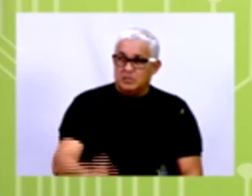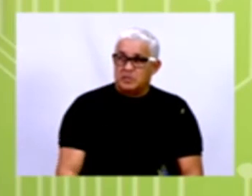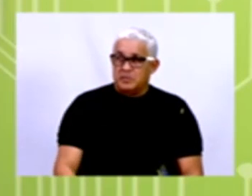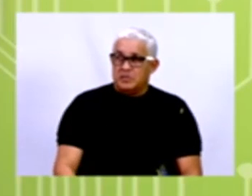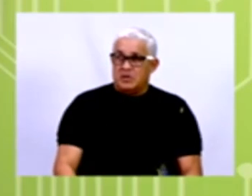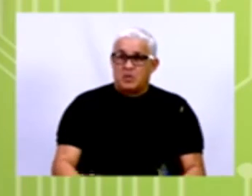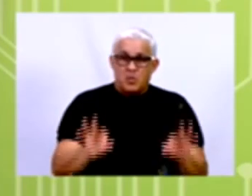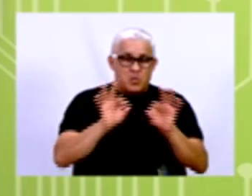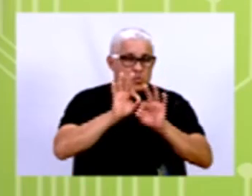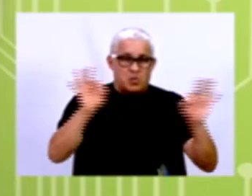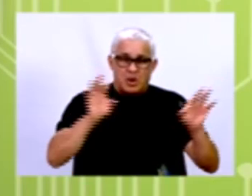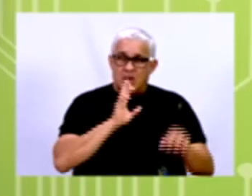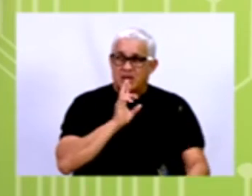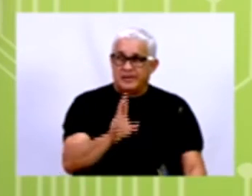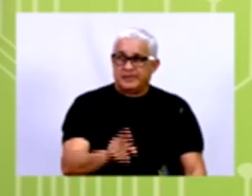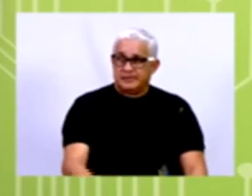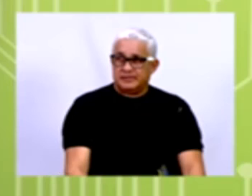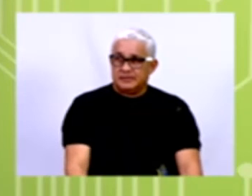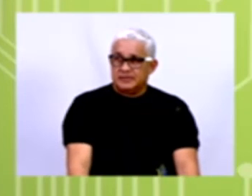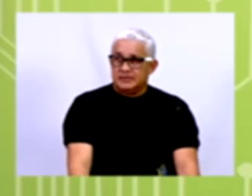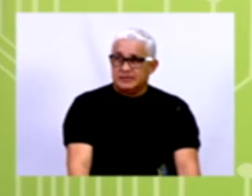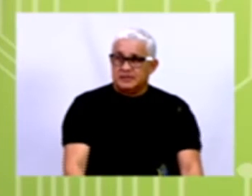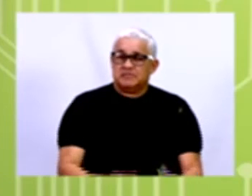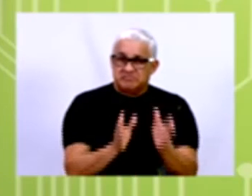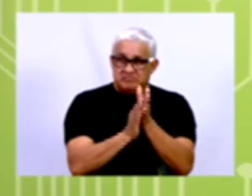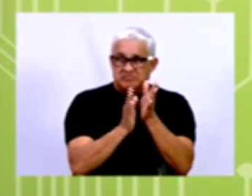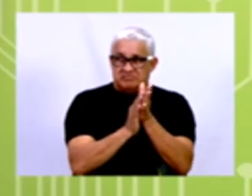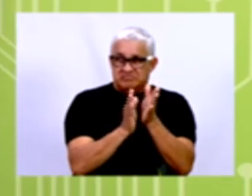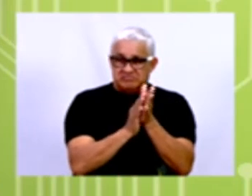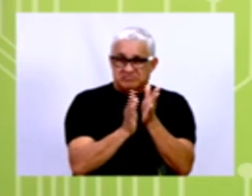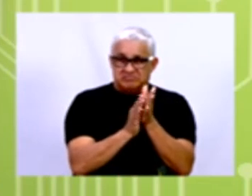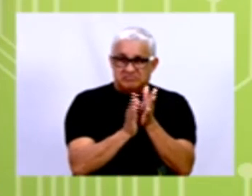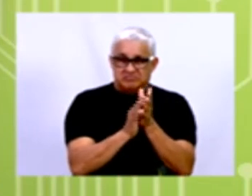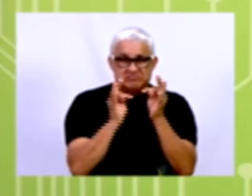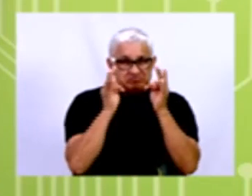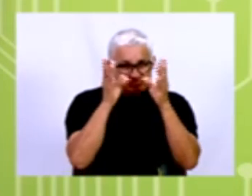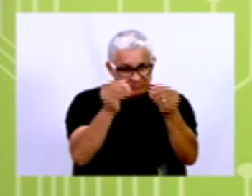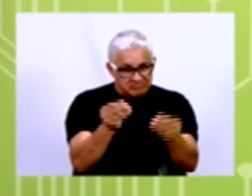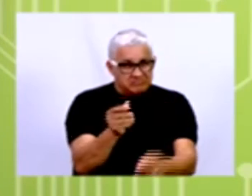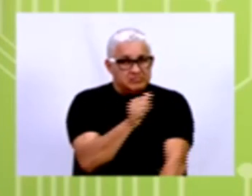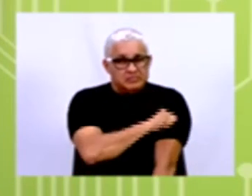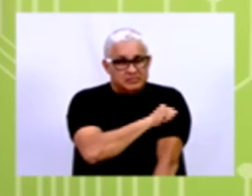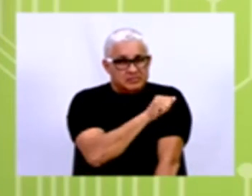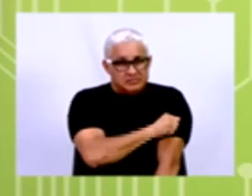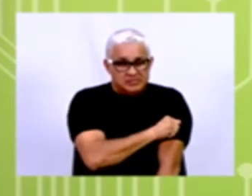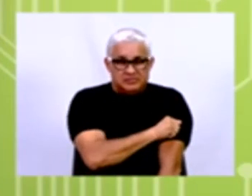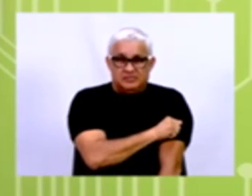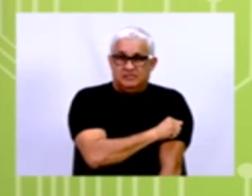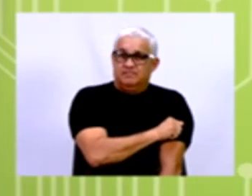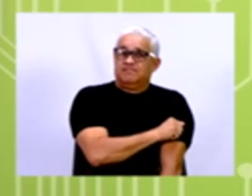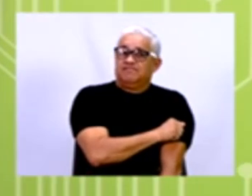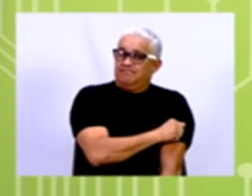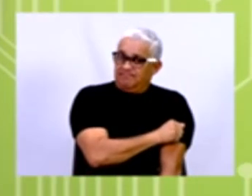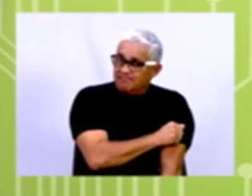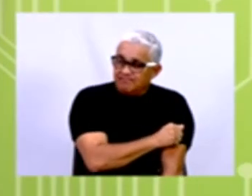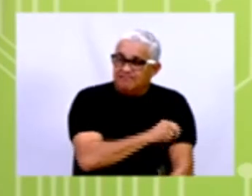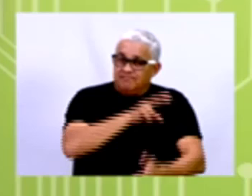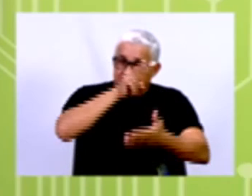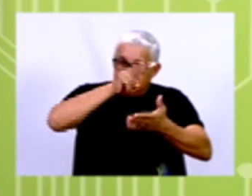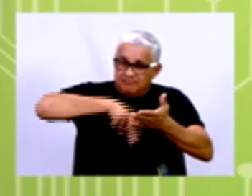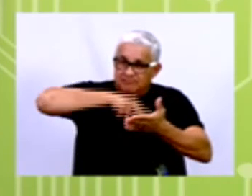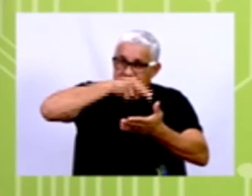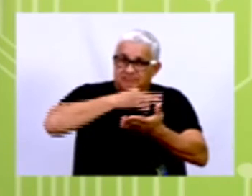excelente resposta. Veja que, olha, parabéns a todos os nossos alunos que estão antenados no texto, leram o